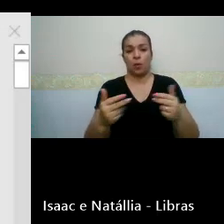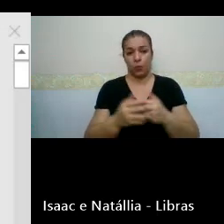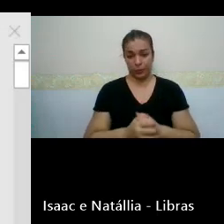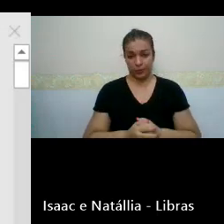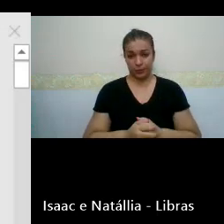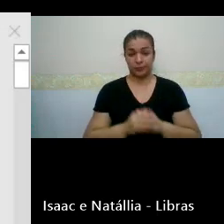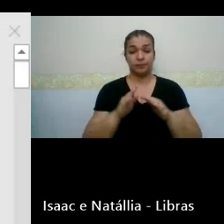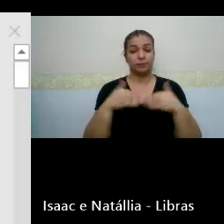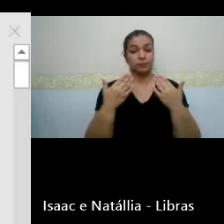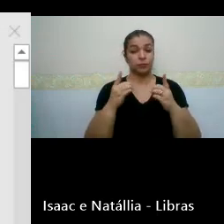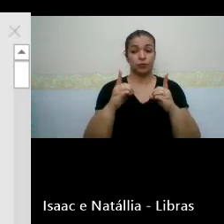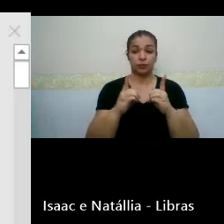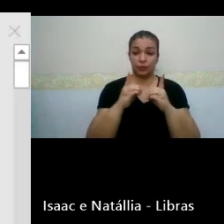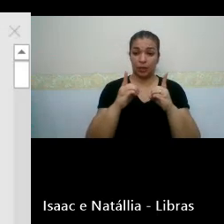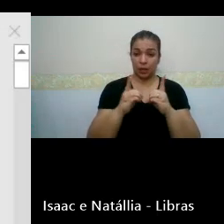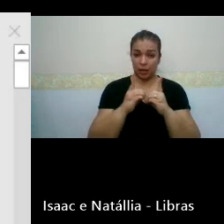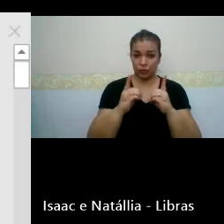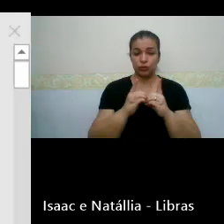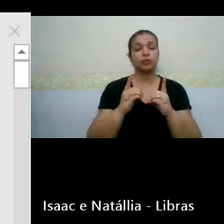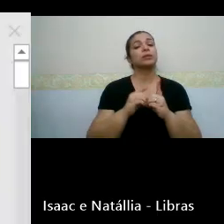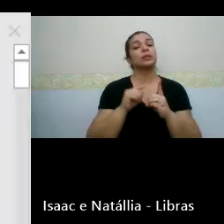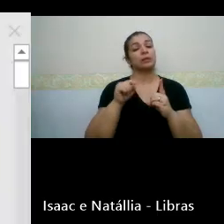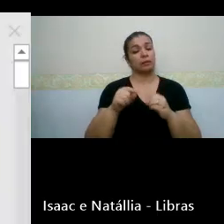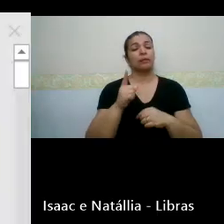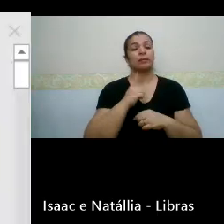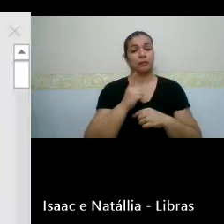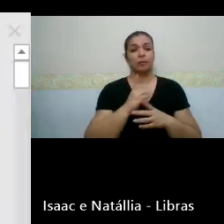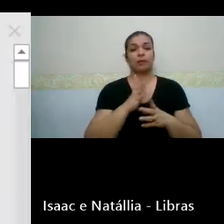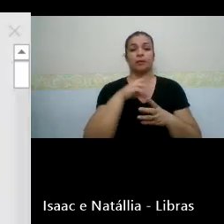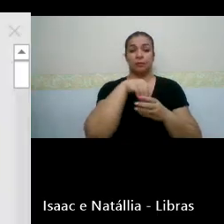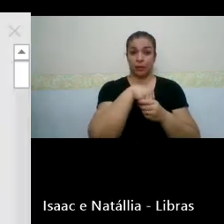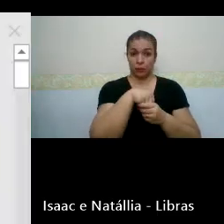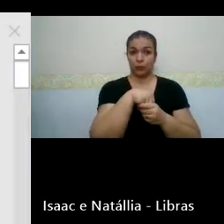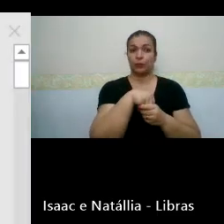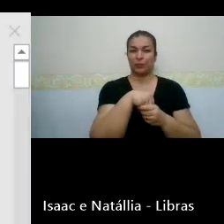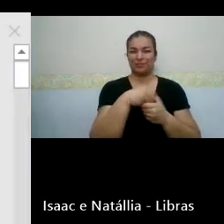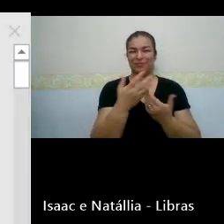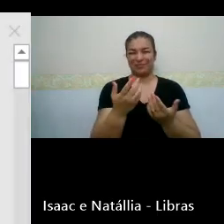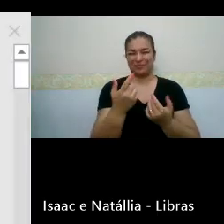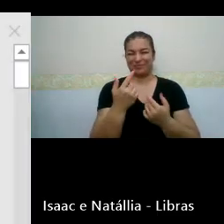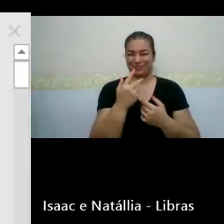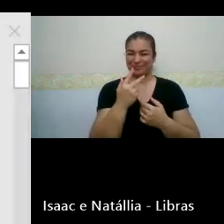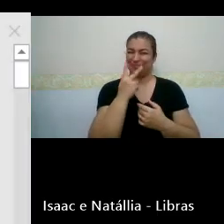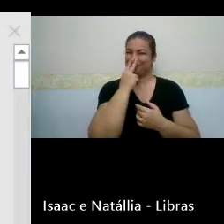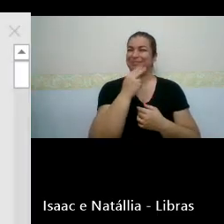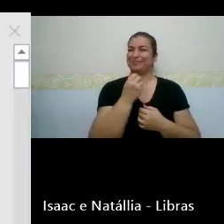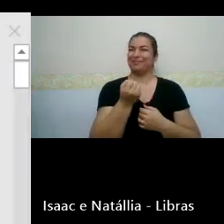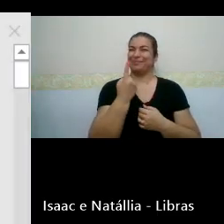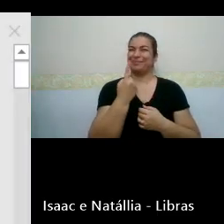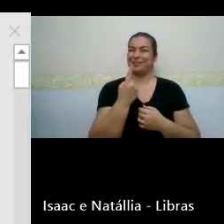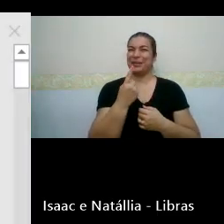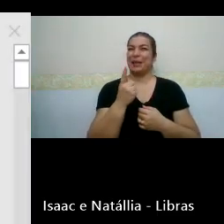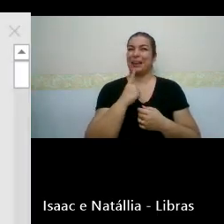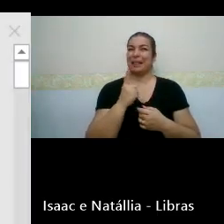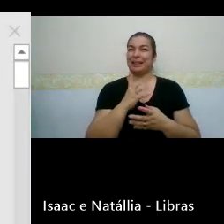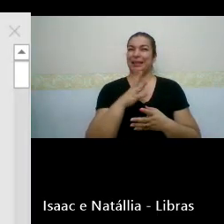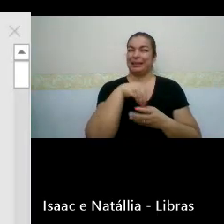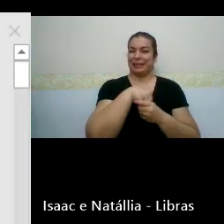didática, ela é incluída, inclusive, né? Olha a redundância, que feio que ficou. Ela pode